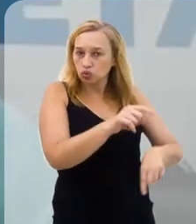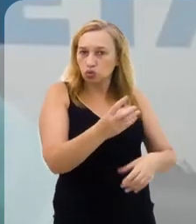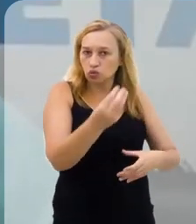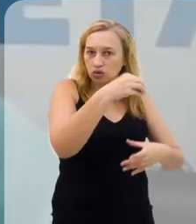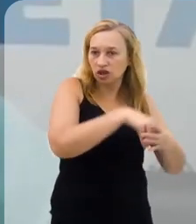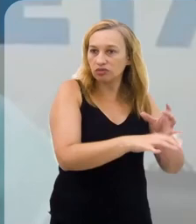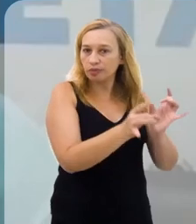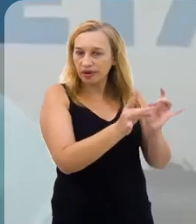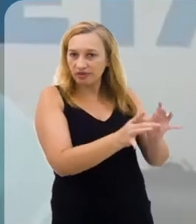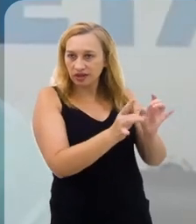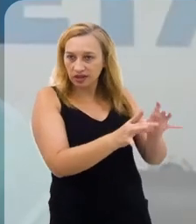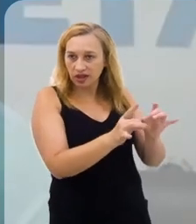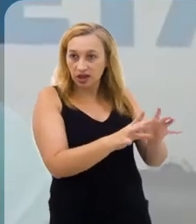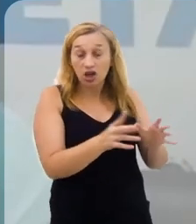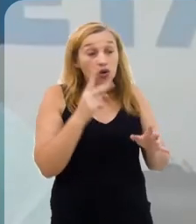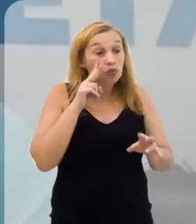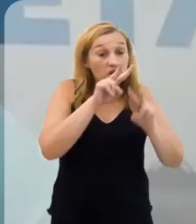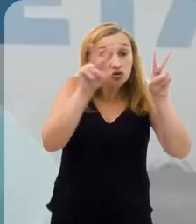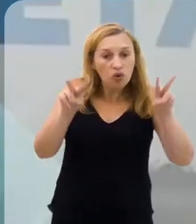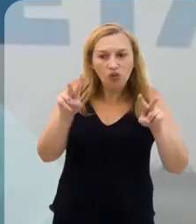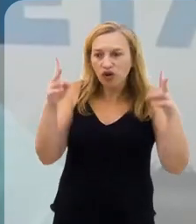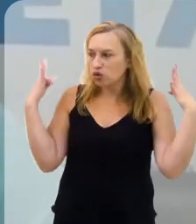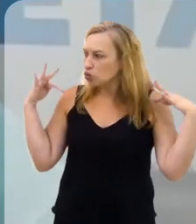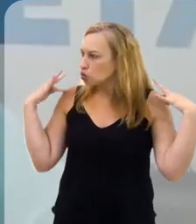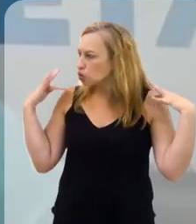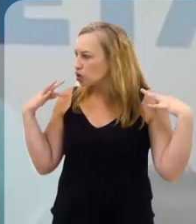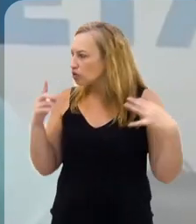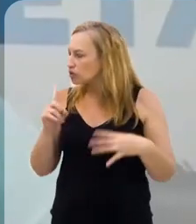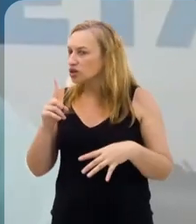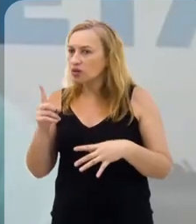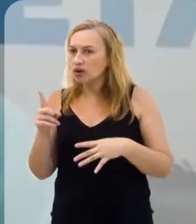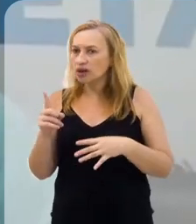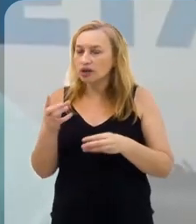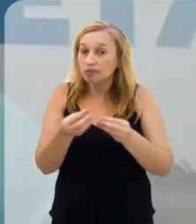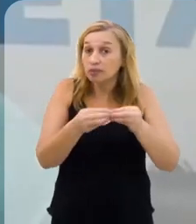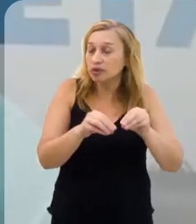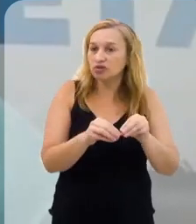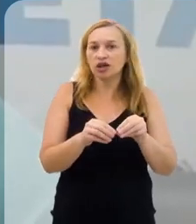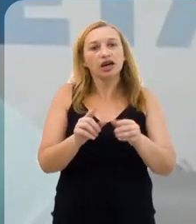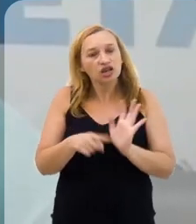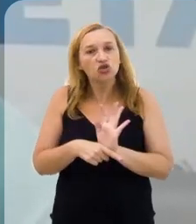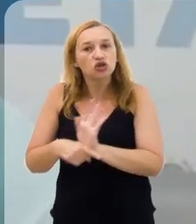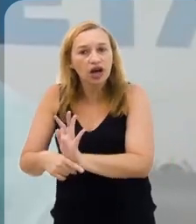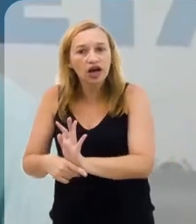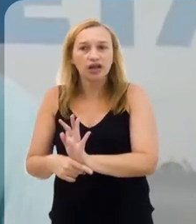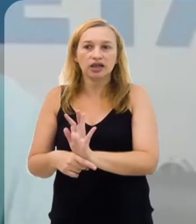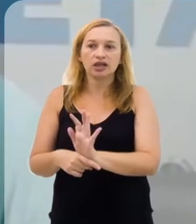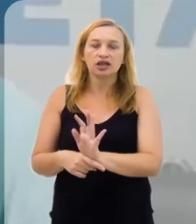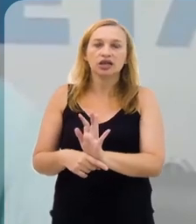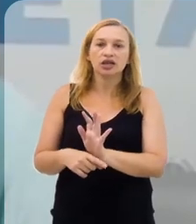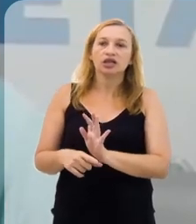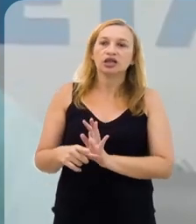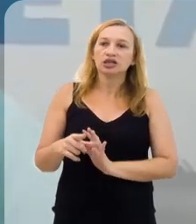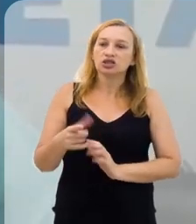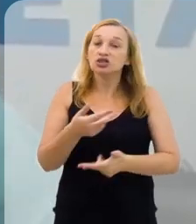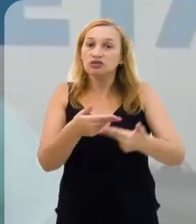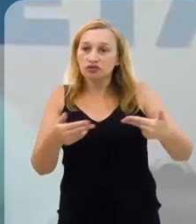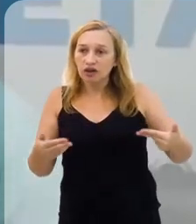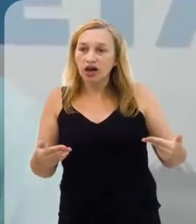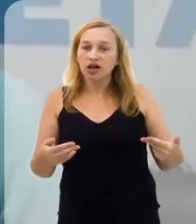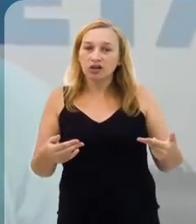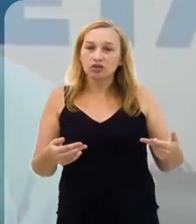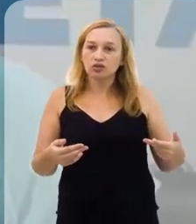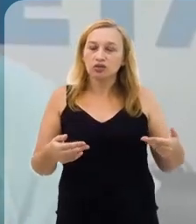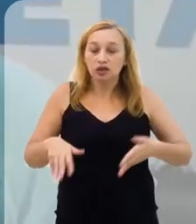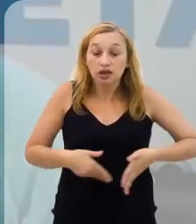uma frente de entrega no mercado. Aí começou a ver que com o turismo não se tornaria refém, vamos dizer assim, né, de